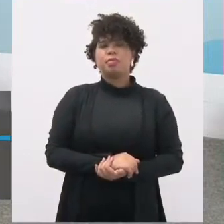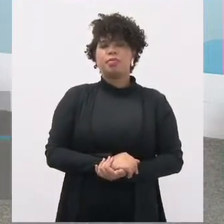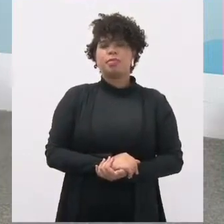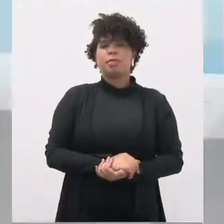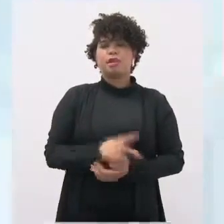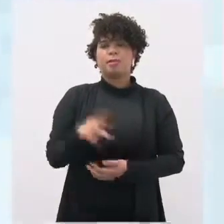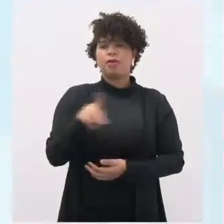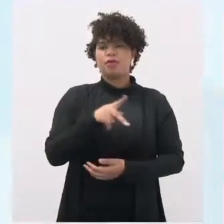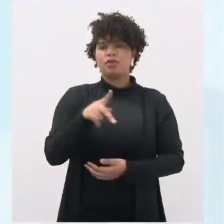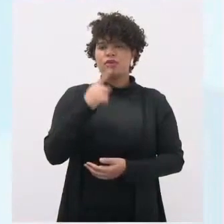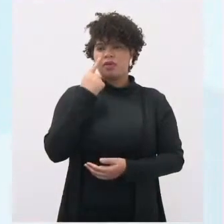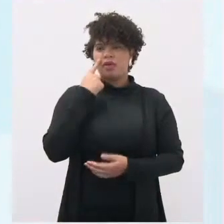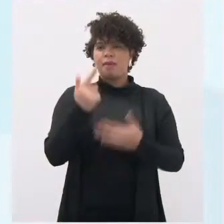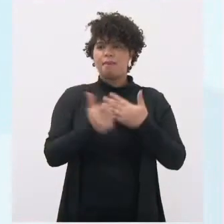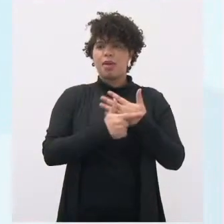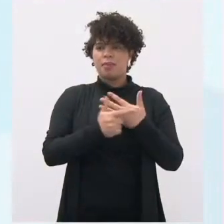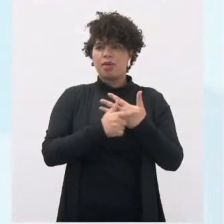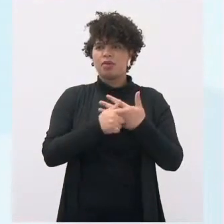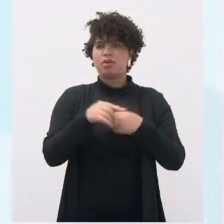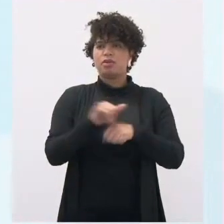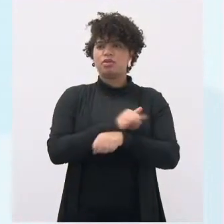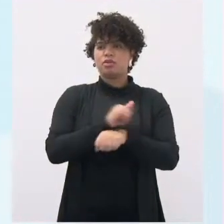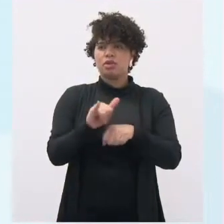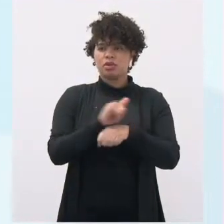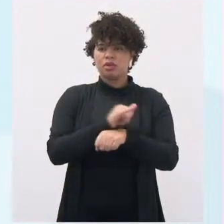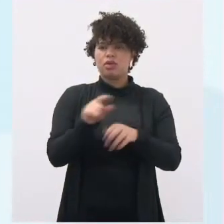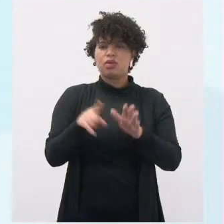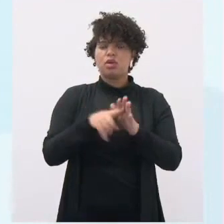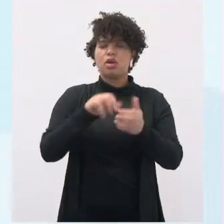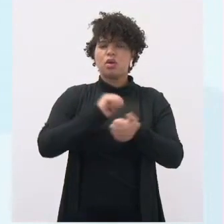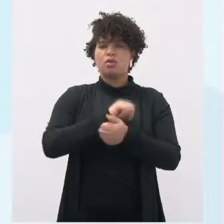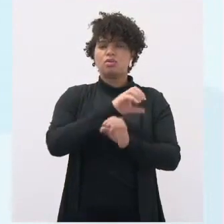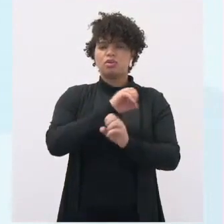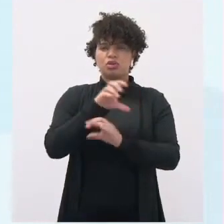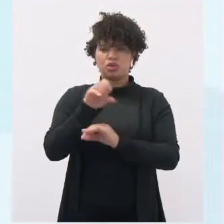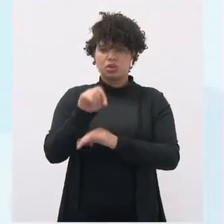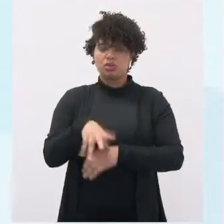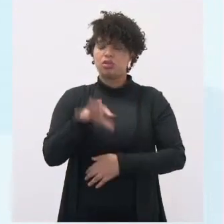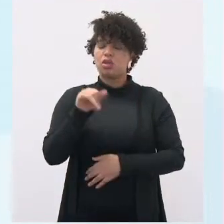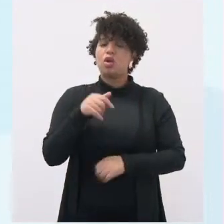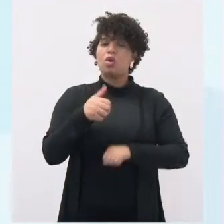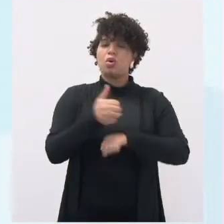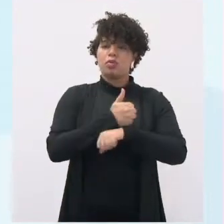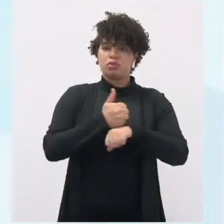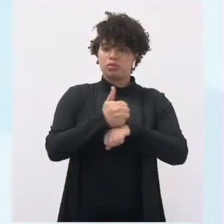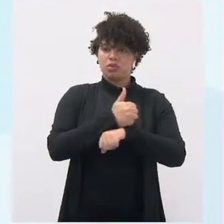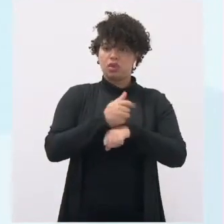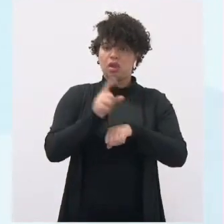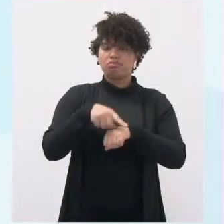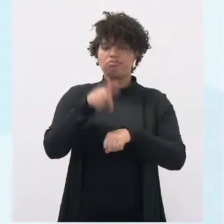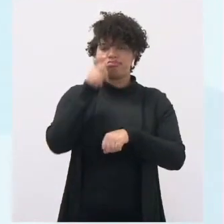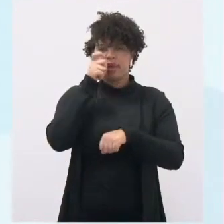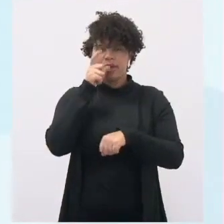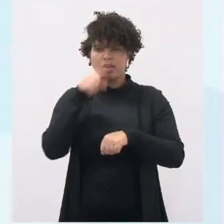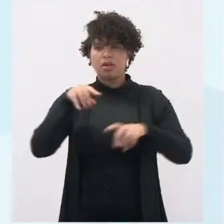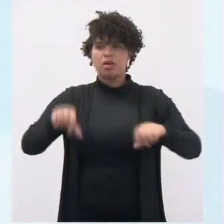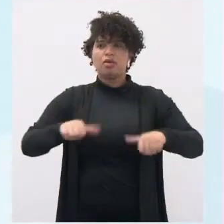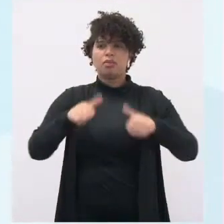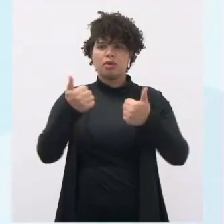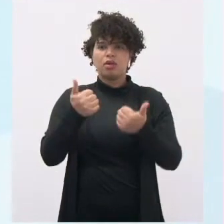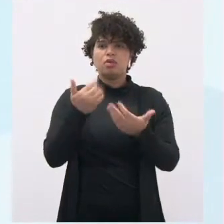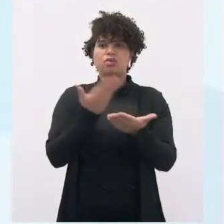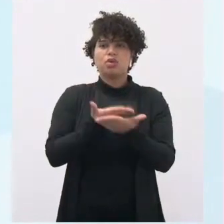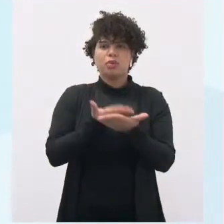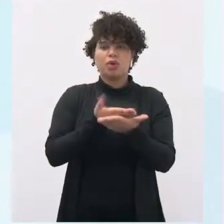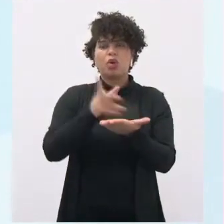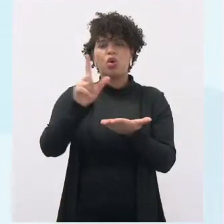papel estratégico na qualidade da educação. O profissional interessado e que está sempre em busca de